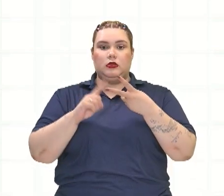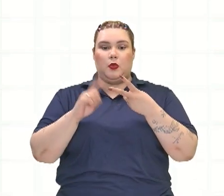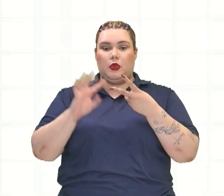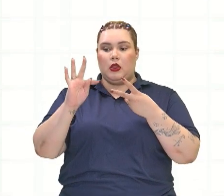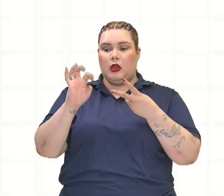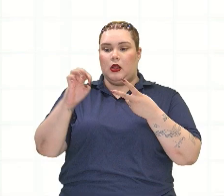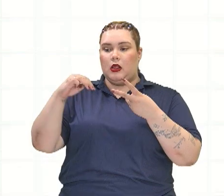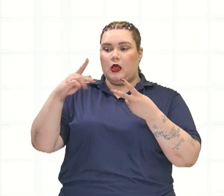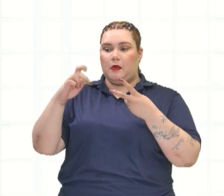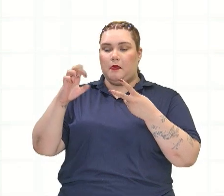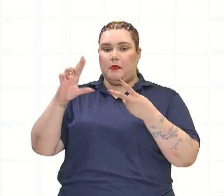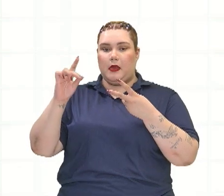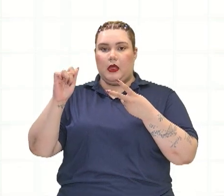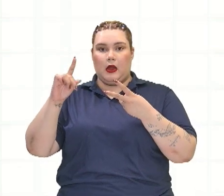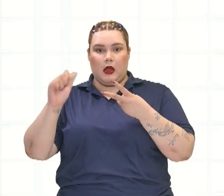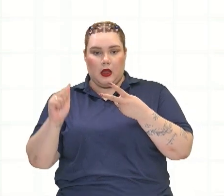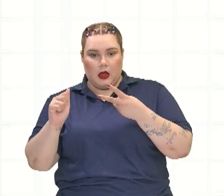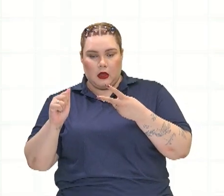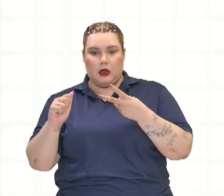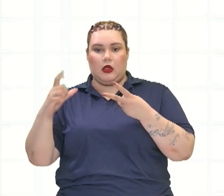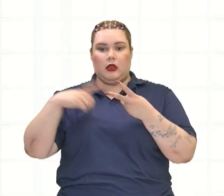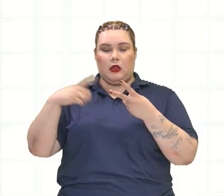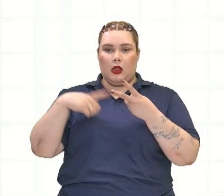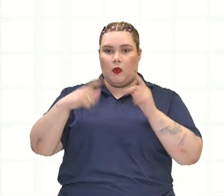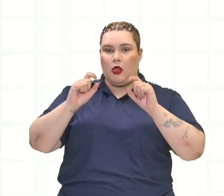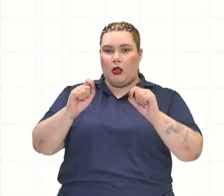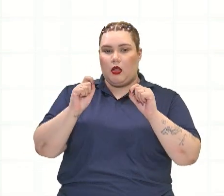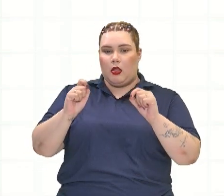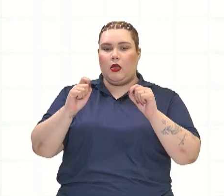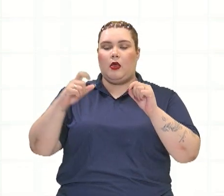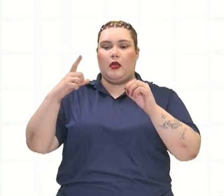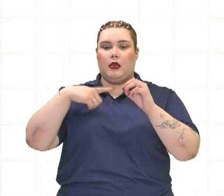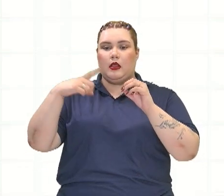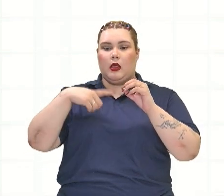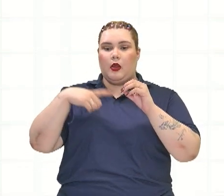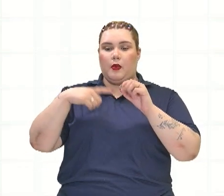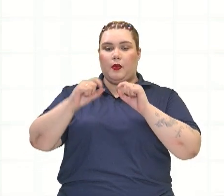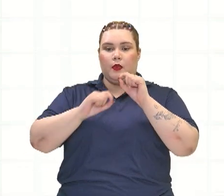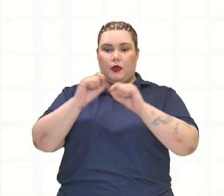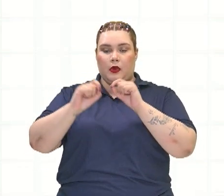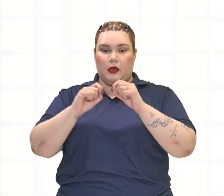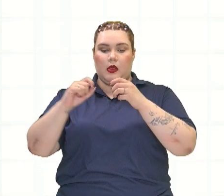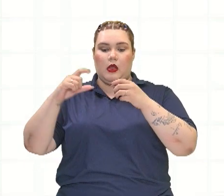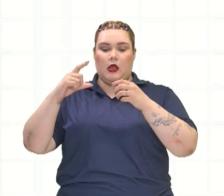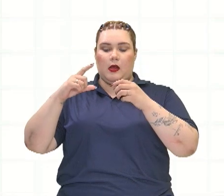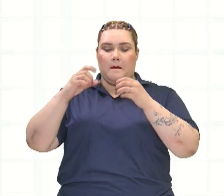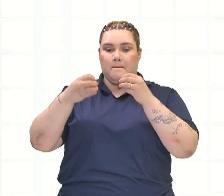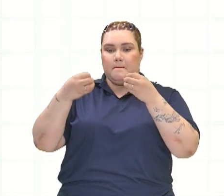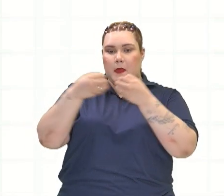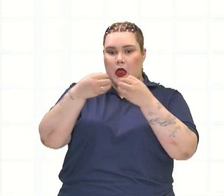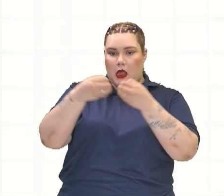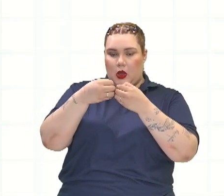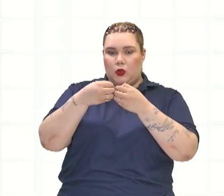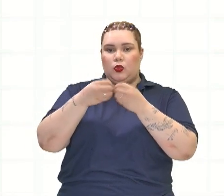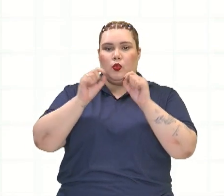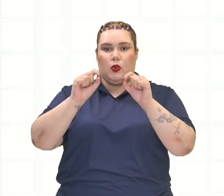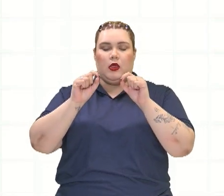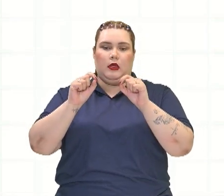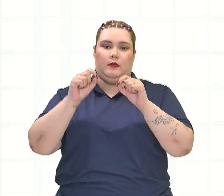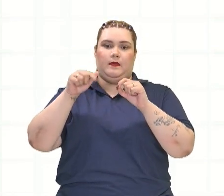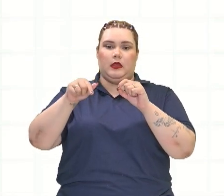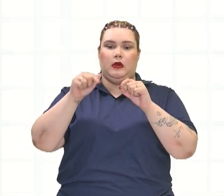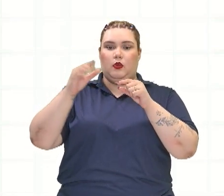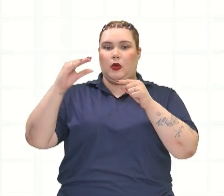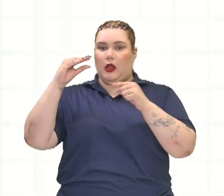a que vai vir em seguida e que vai estar entre a zona tropical e as zonas